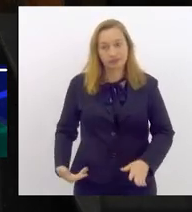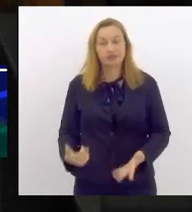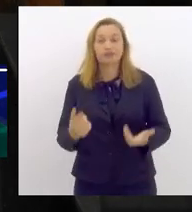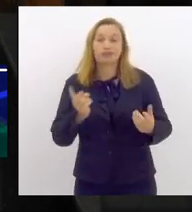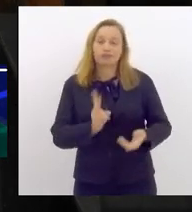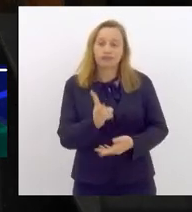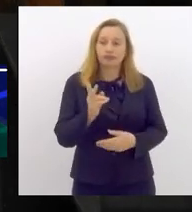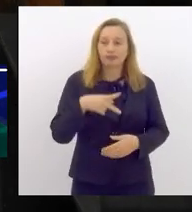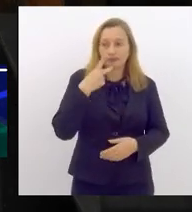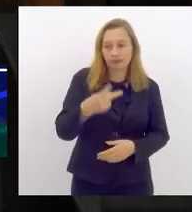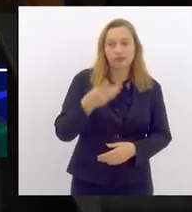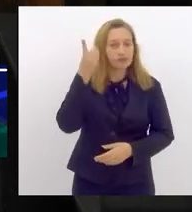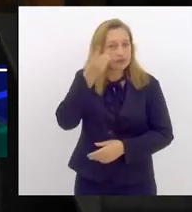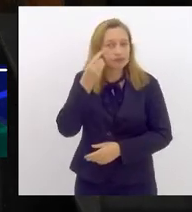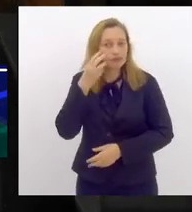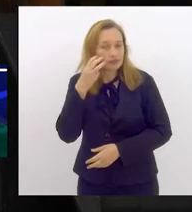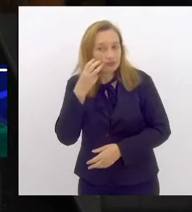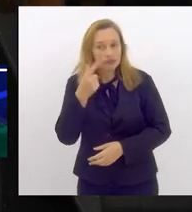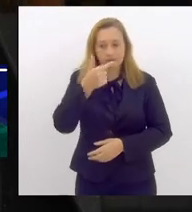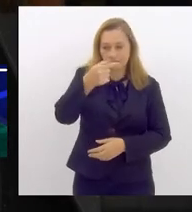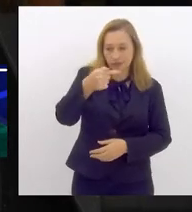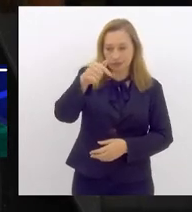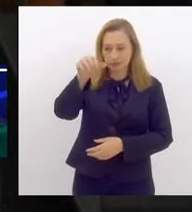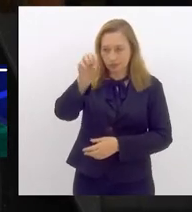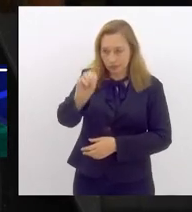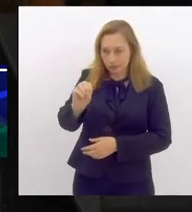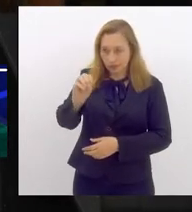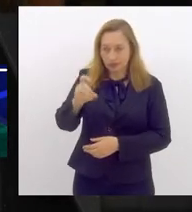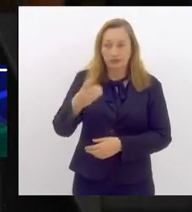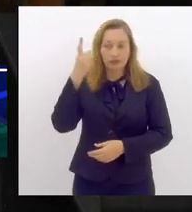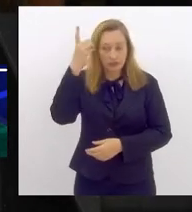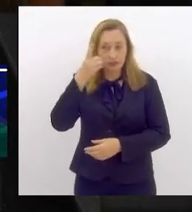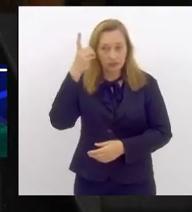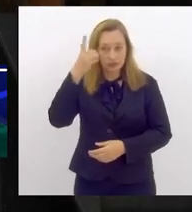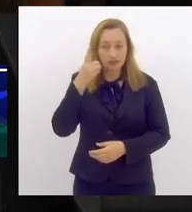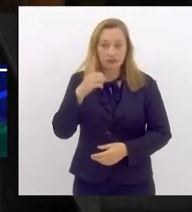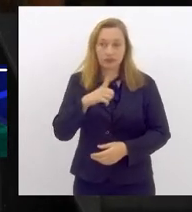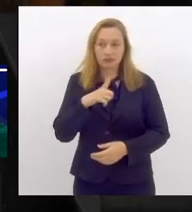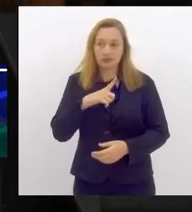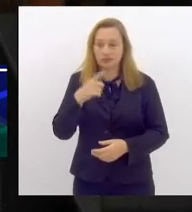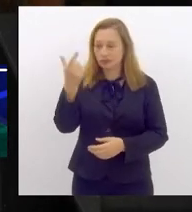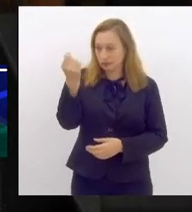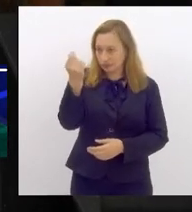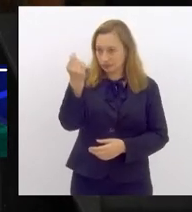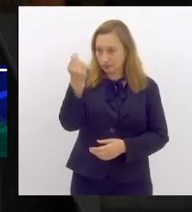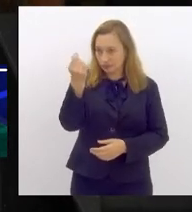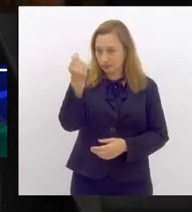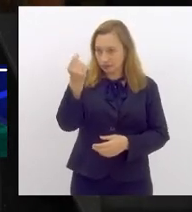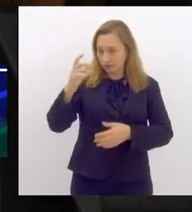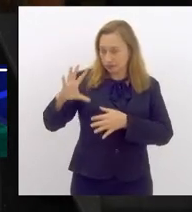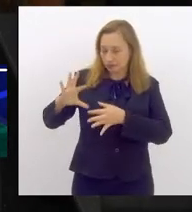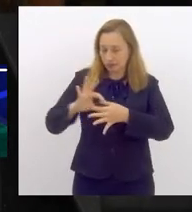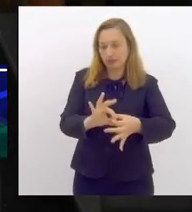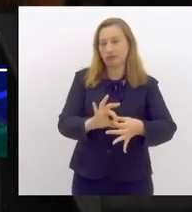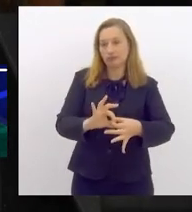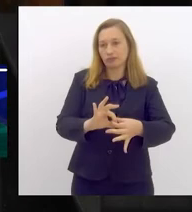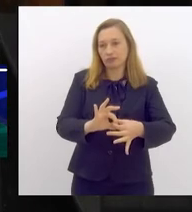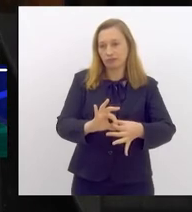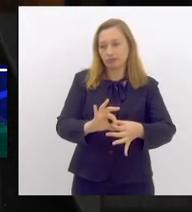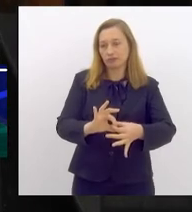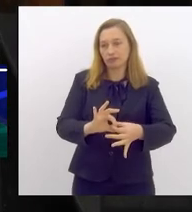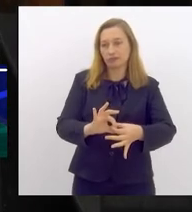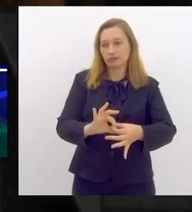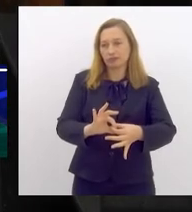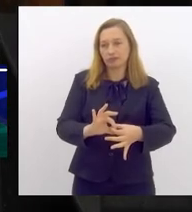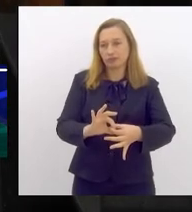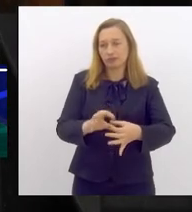cômputo da população daqui Quem 70 deputados nós temos uns 20 que se aliam com uma